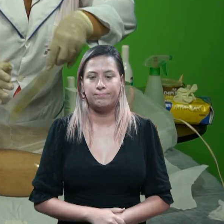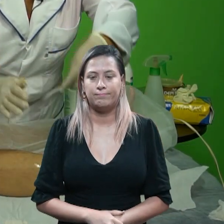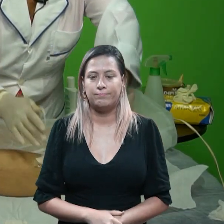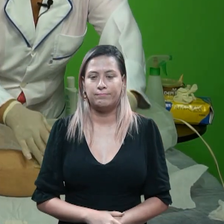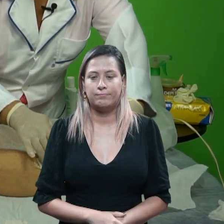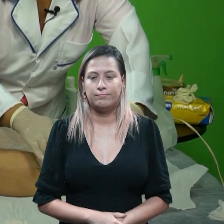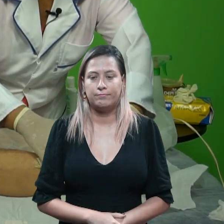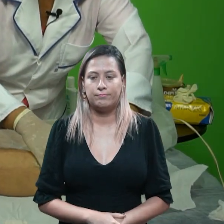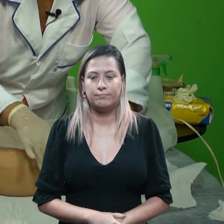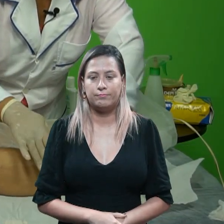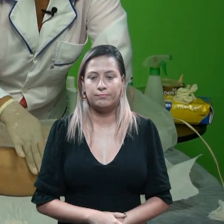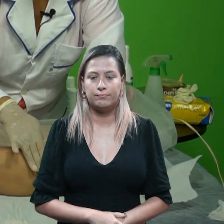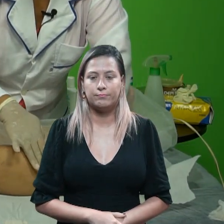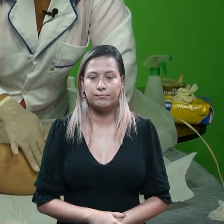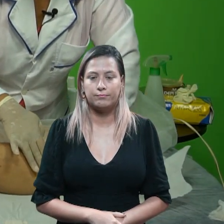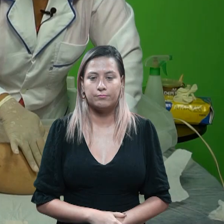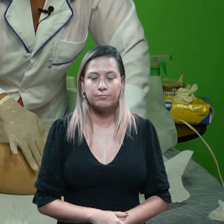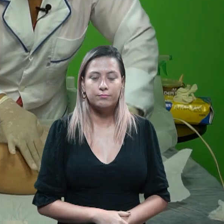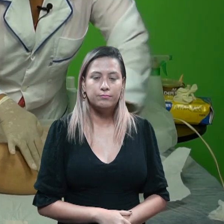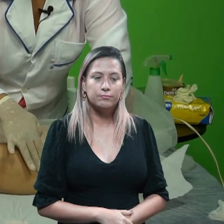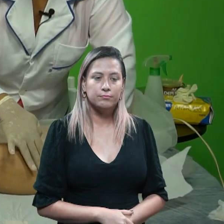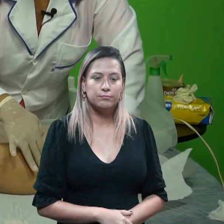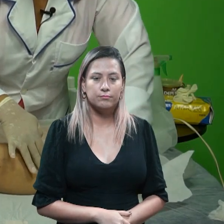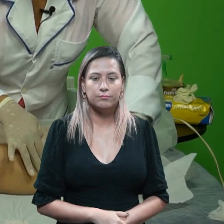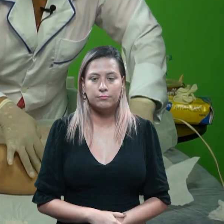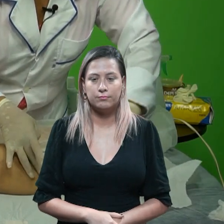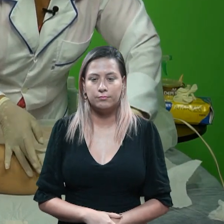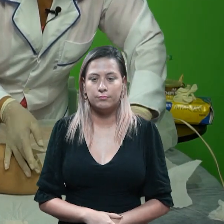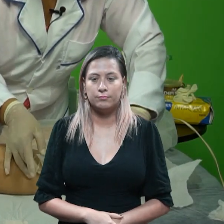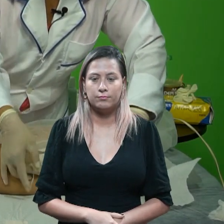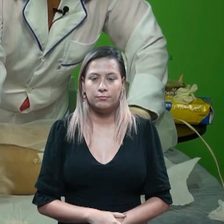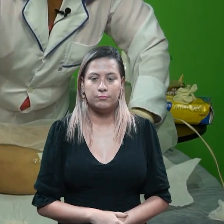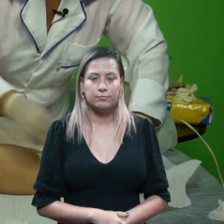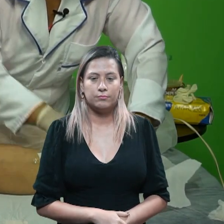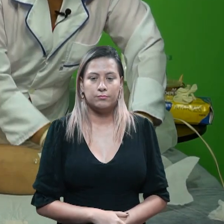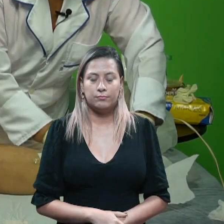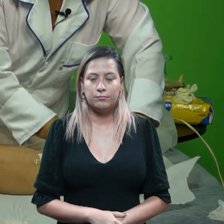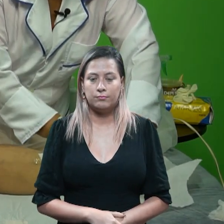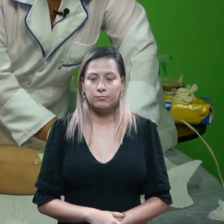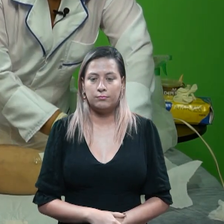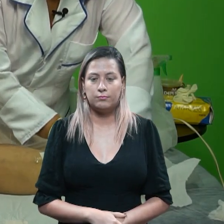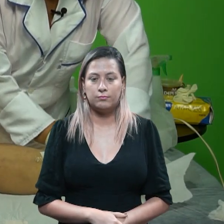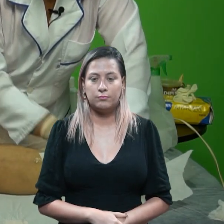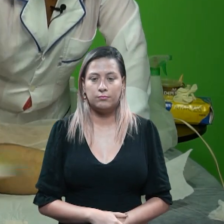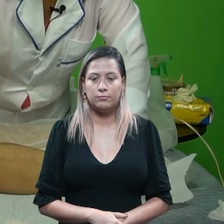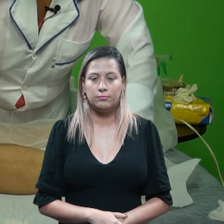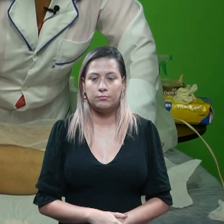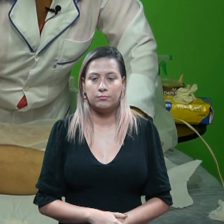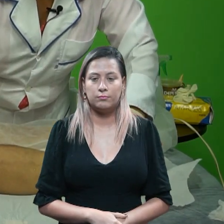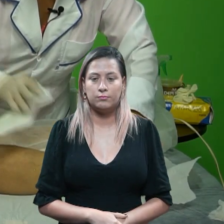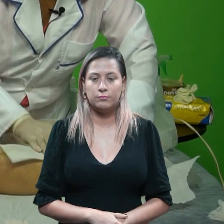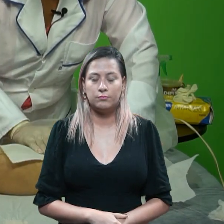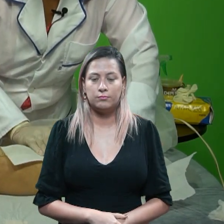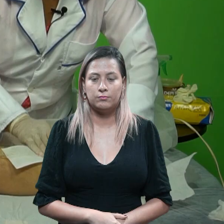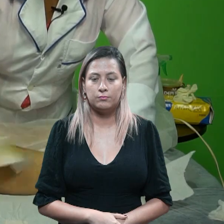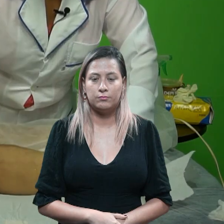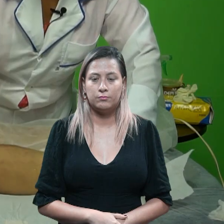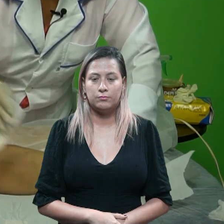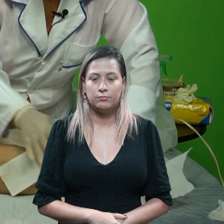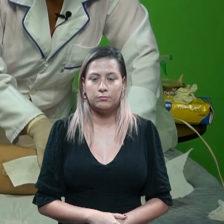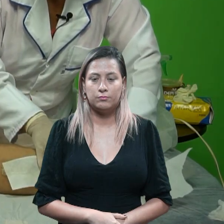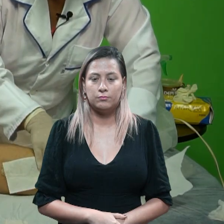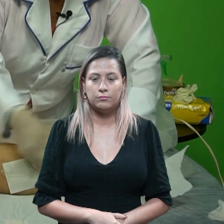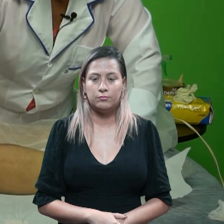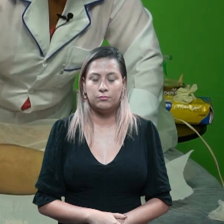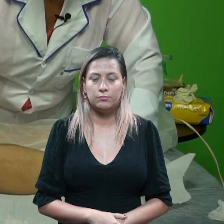O mesmo papelote eu posso reutilizar enquanto eu estiver utilizando aqui. Depois isso aqui tudo vai ser